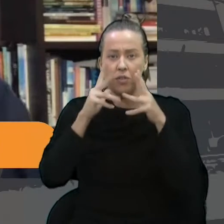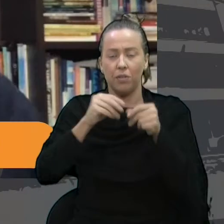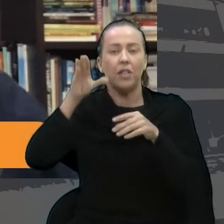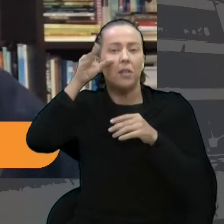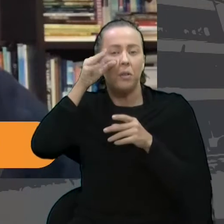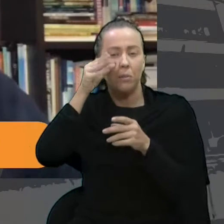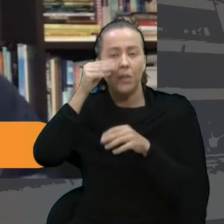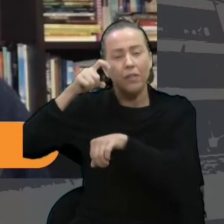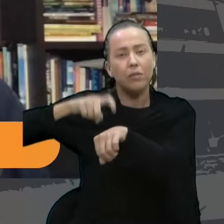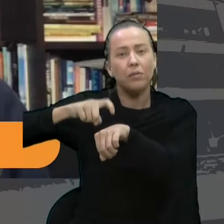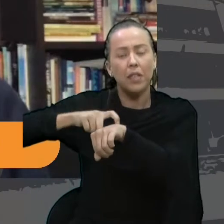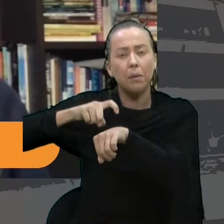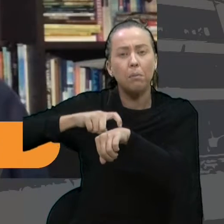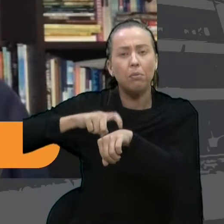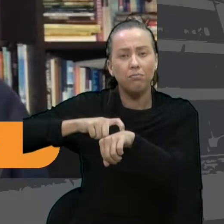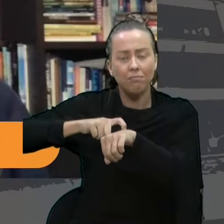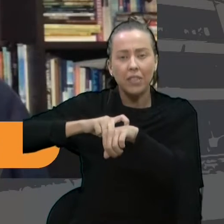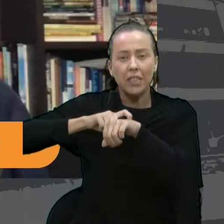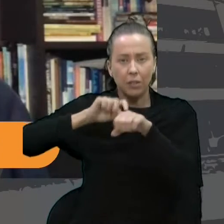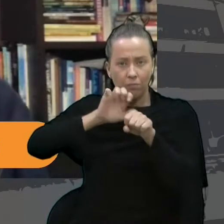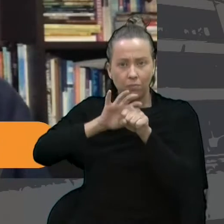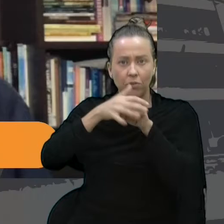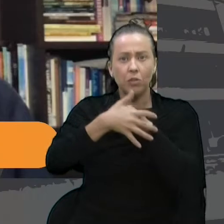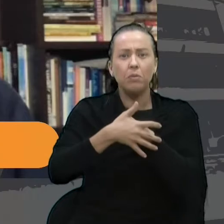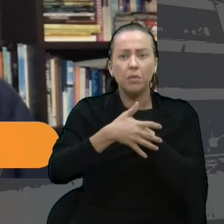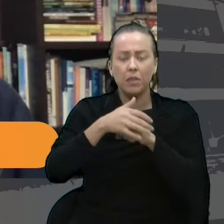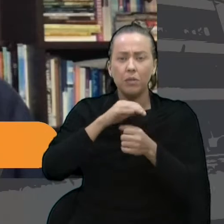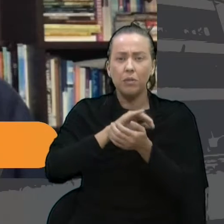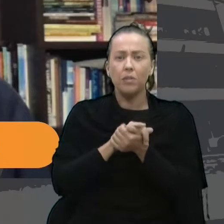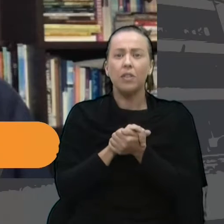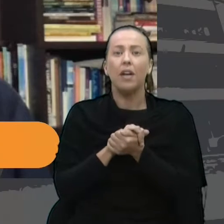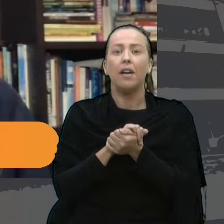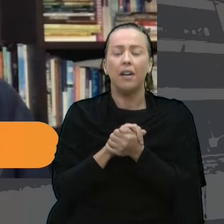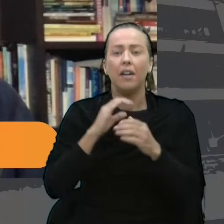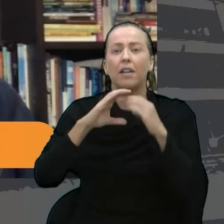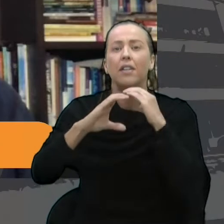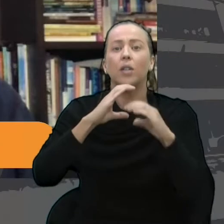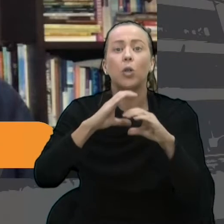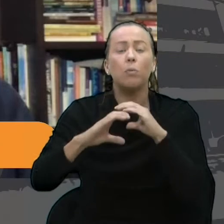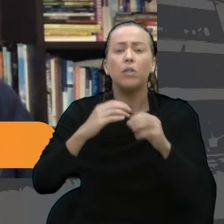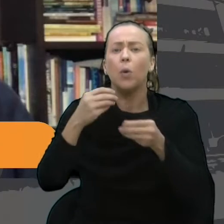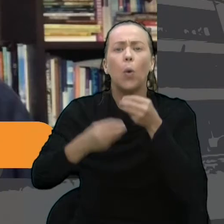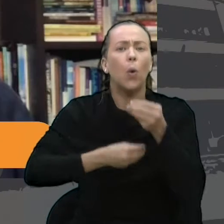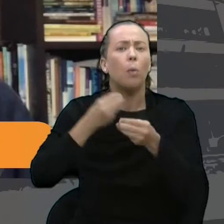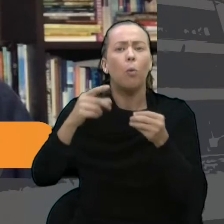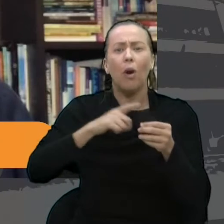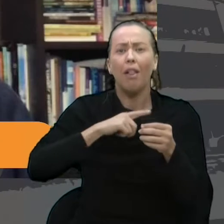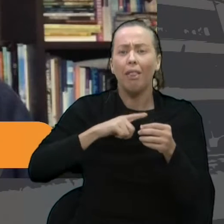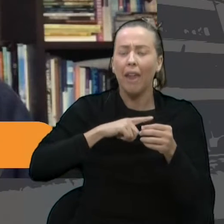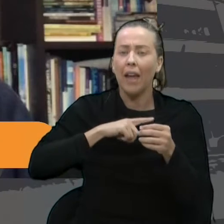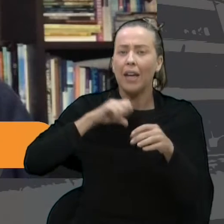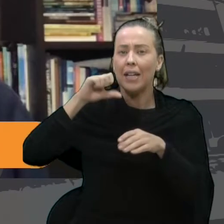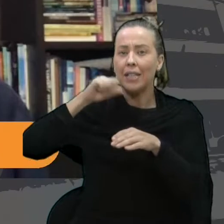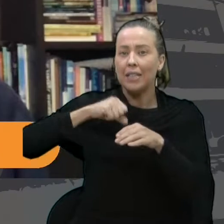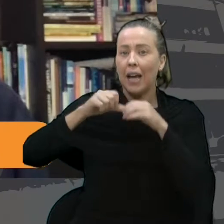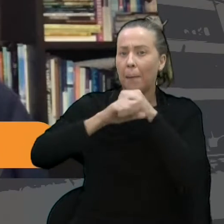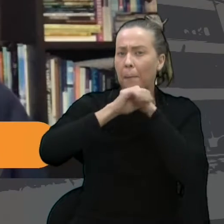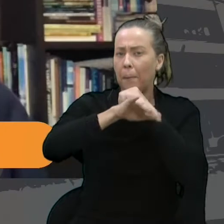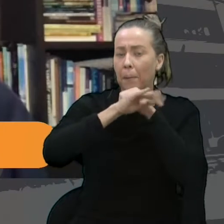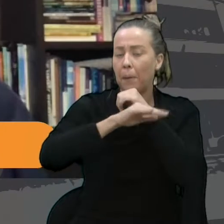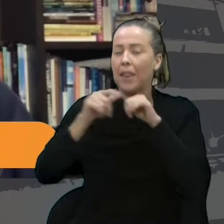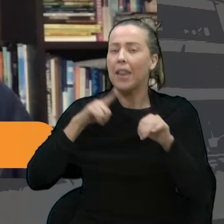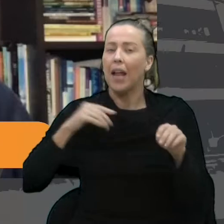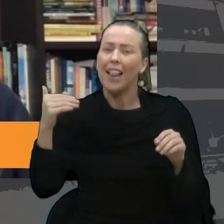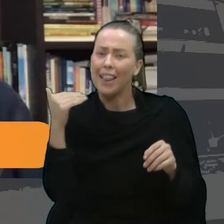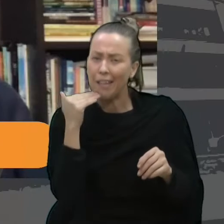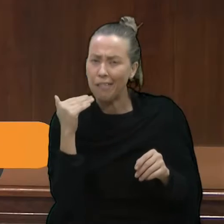nesse tempo inteiro de pandemia, que a comunicação comete alguns exageros, tem alguns defeitos,